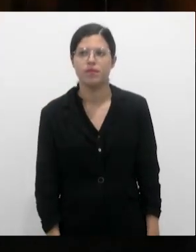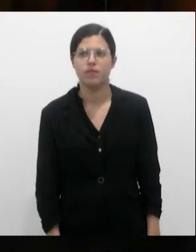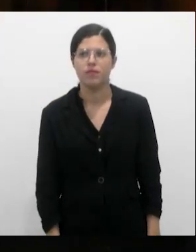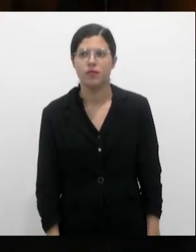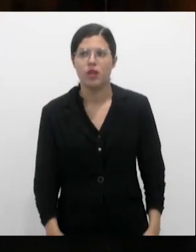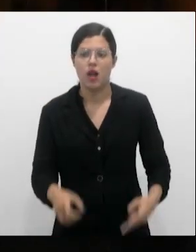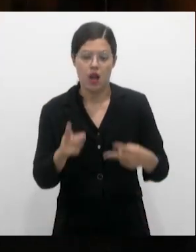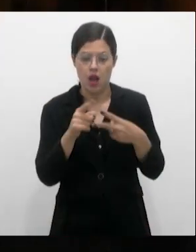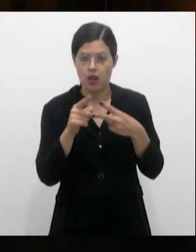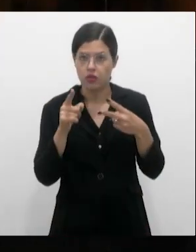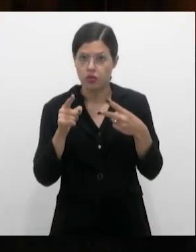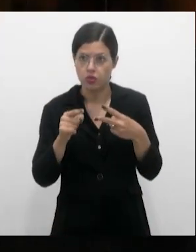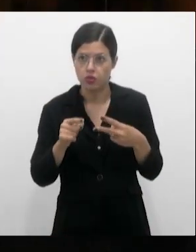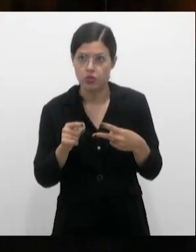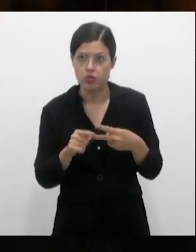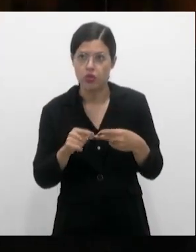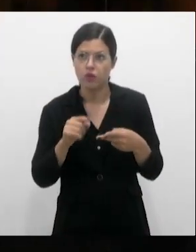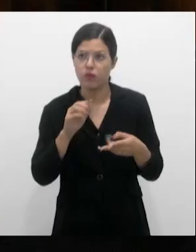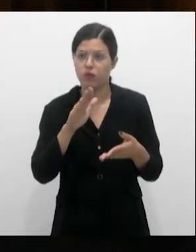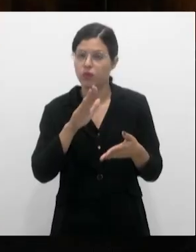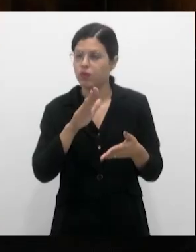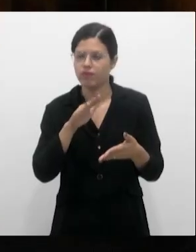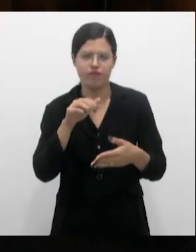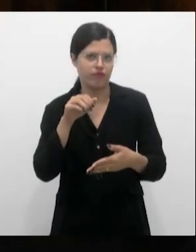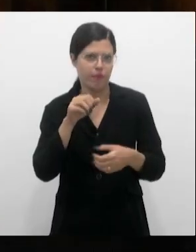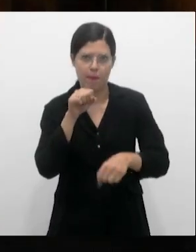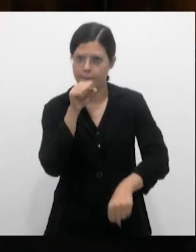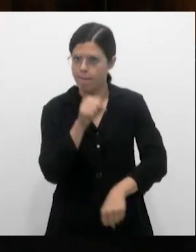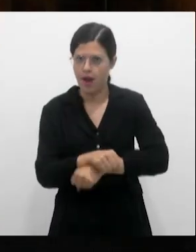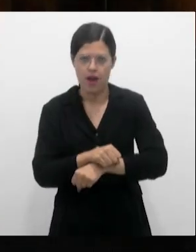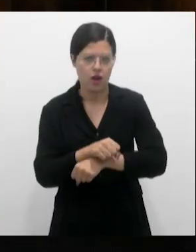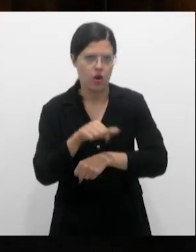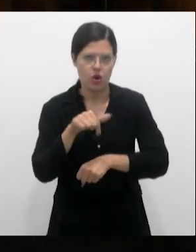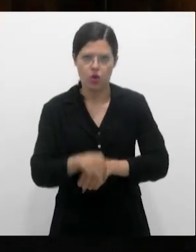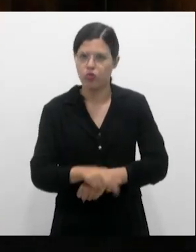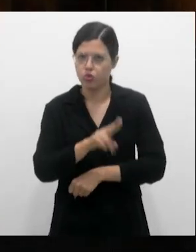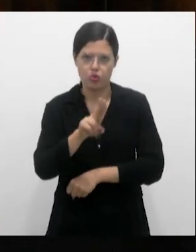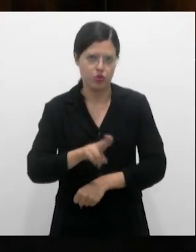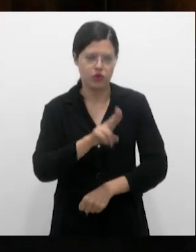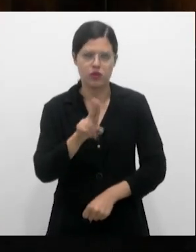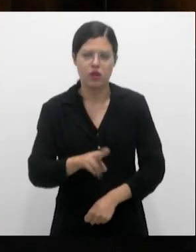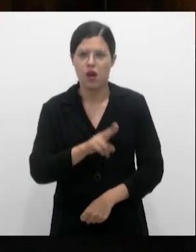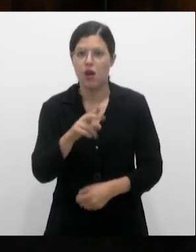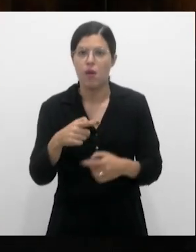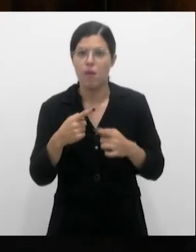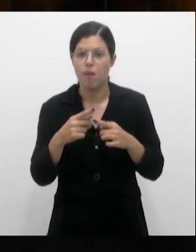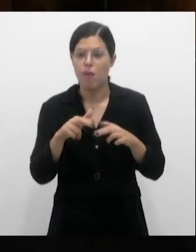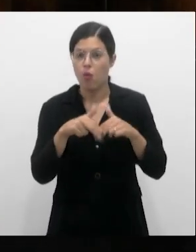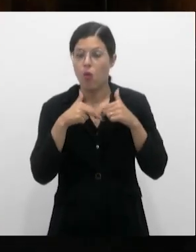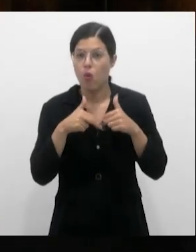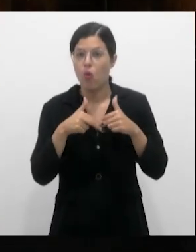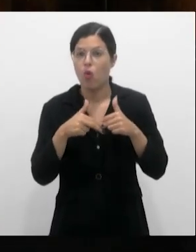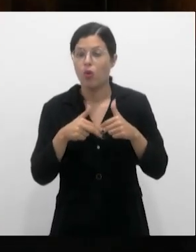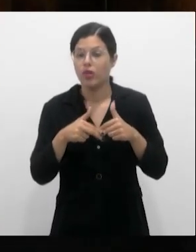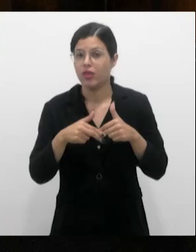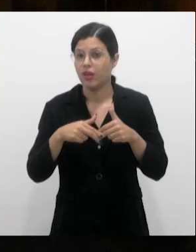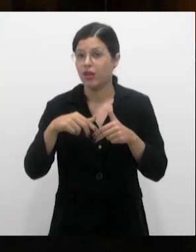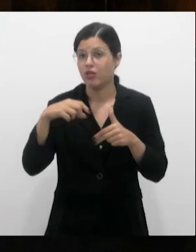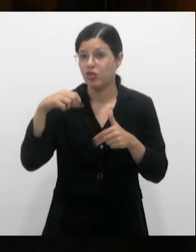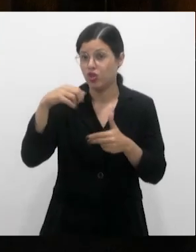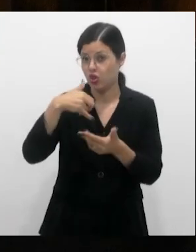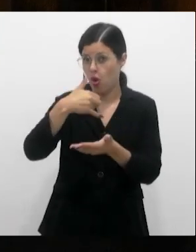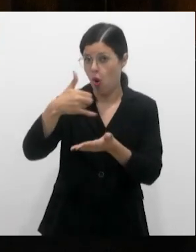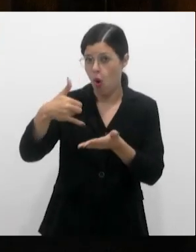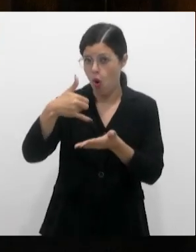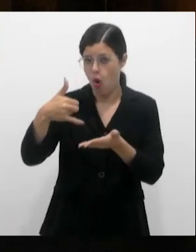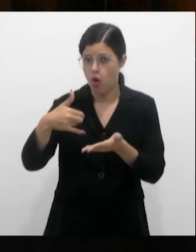As 2 foram tiradas de circulação por vazamento de óleo na casa de máquina.